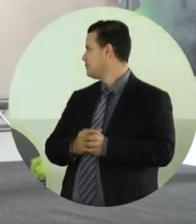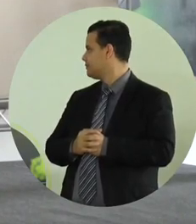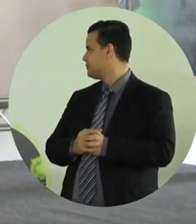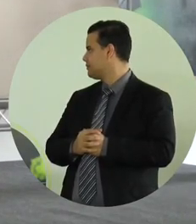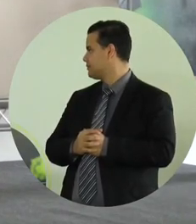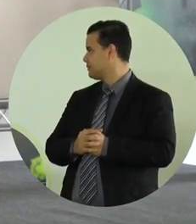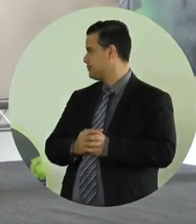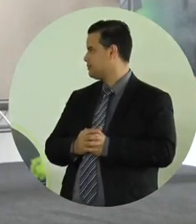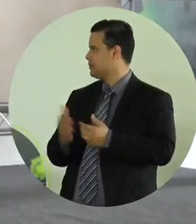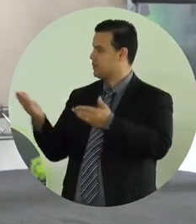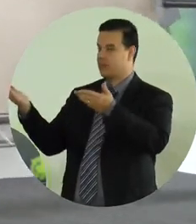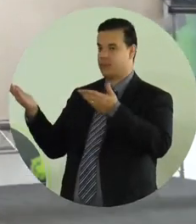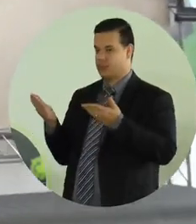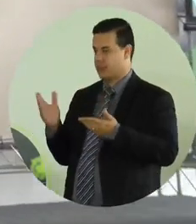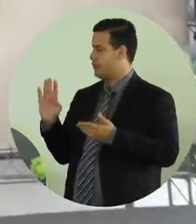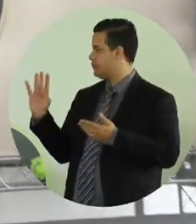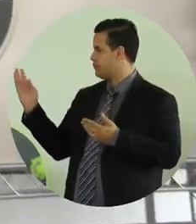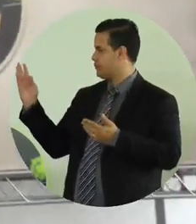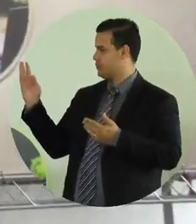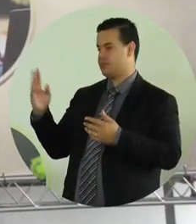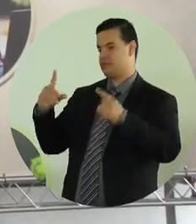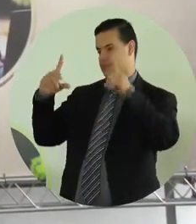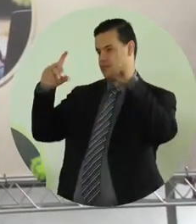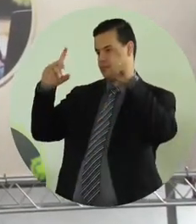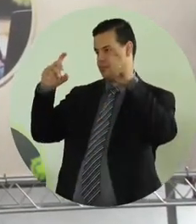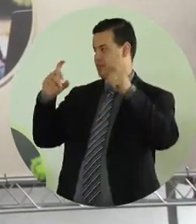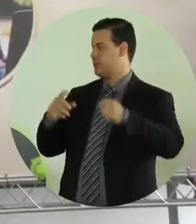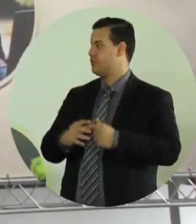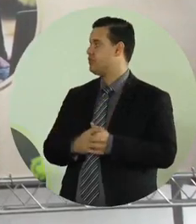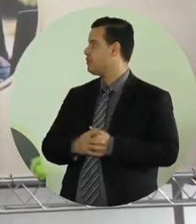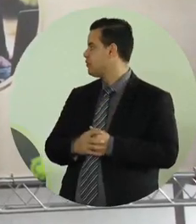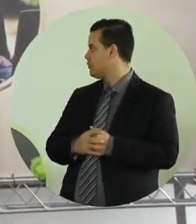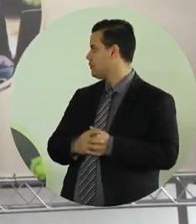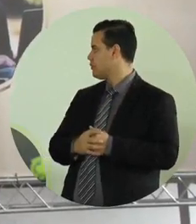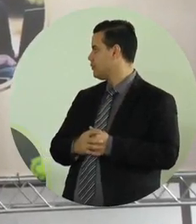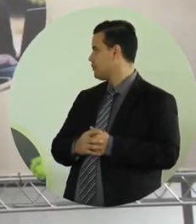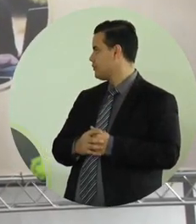o senhor Paulo Martins, o senhor Roberto, Cláudio Roberto Tavares.